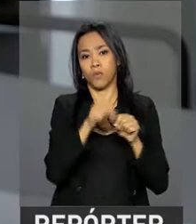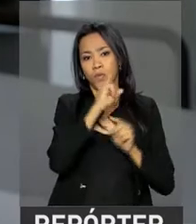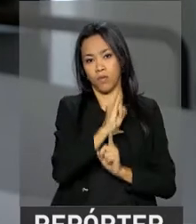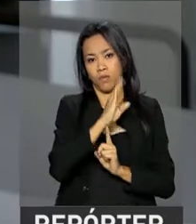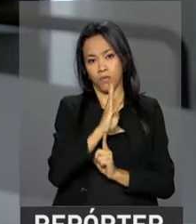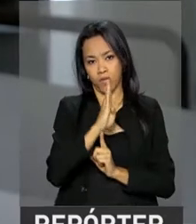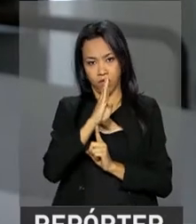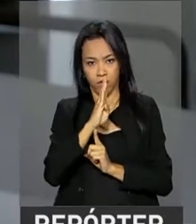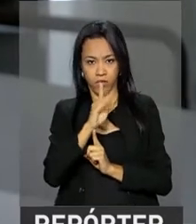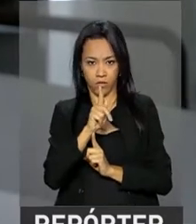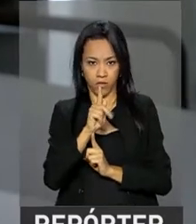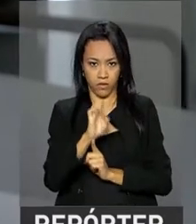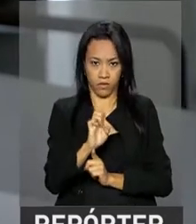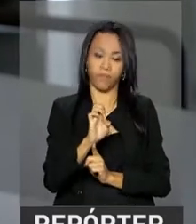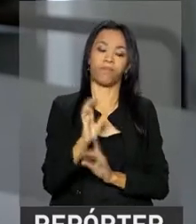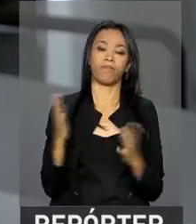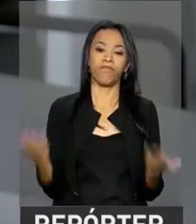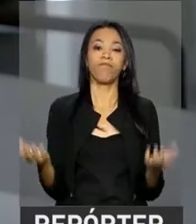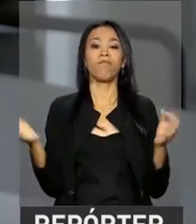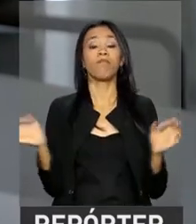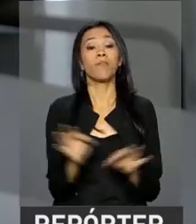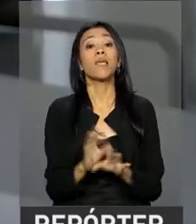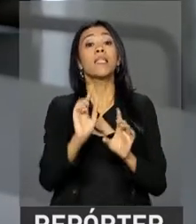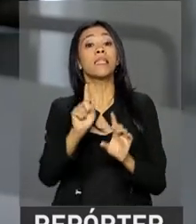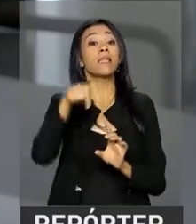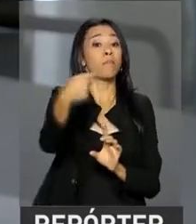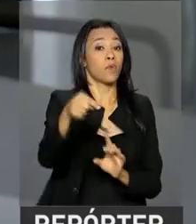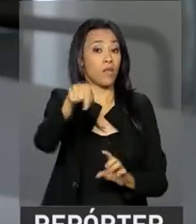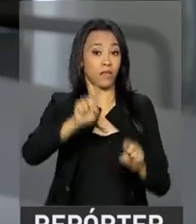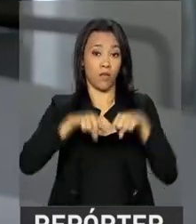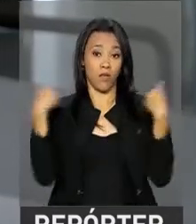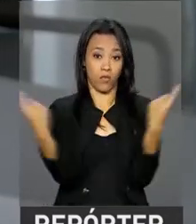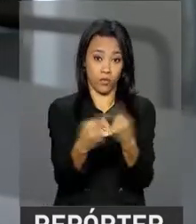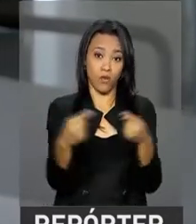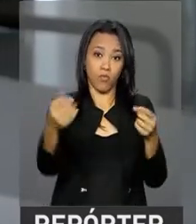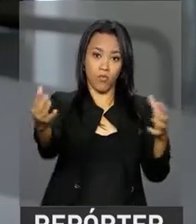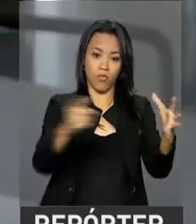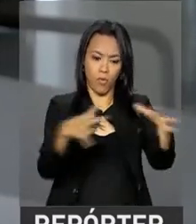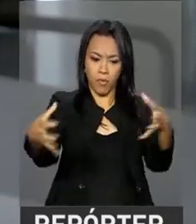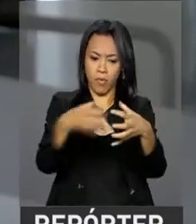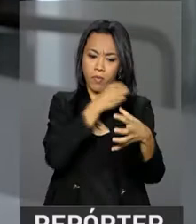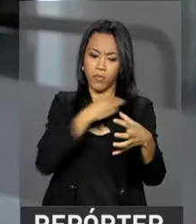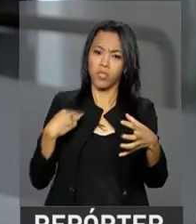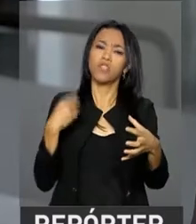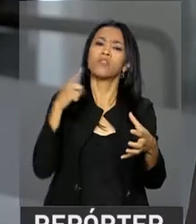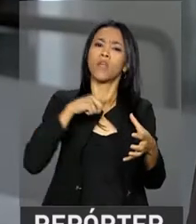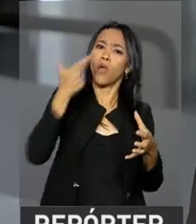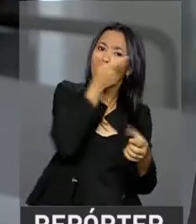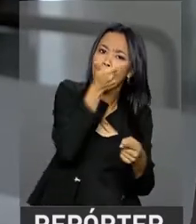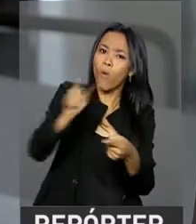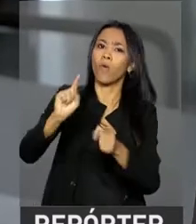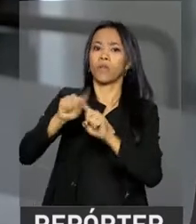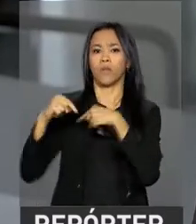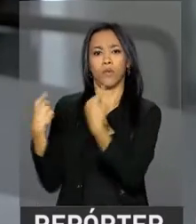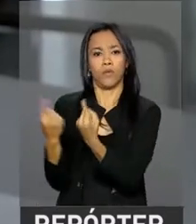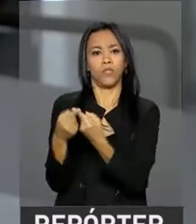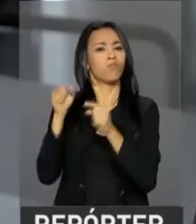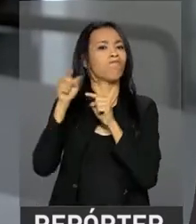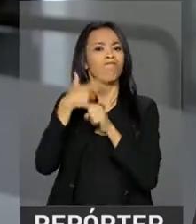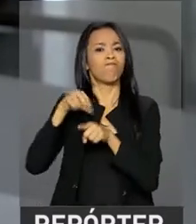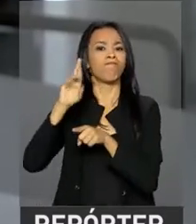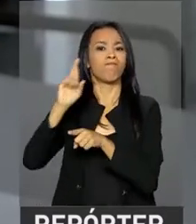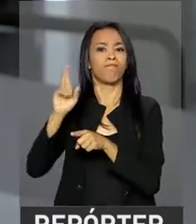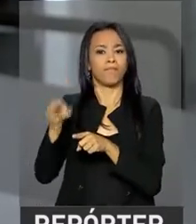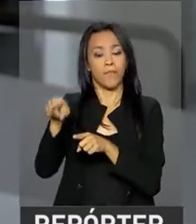do presidente michel temer com os ministros da área econômica vai haver uma outra reunião desta vez com os ministros